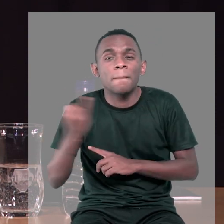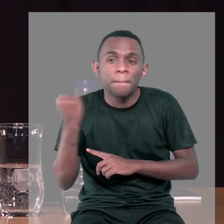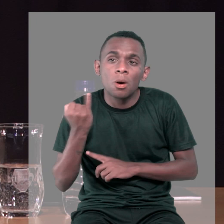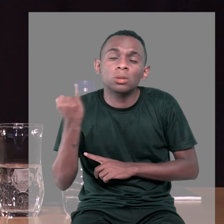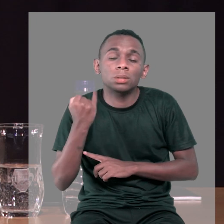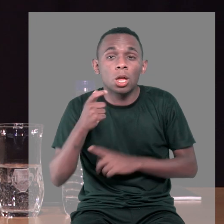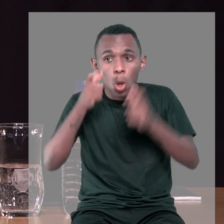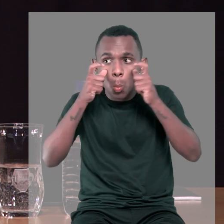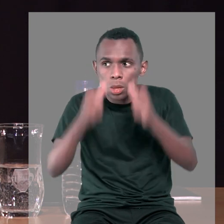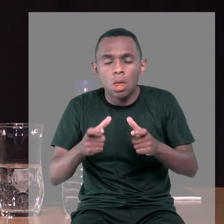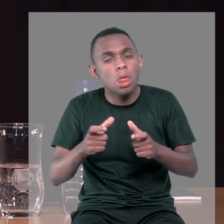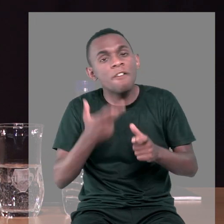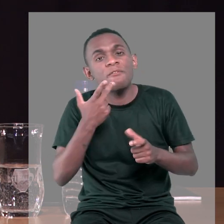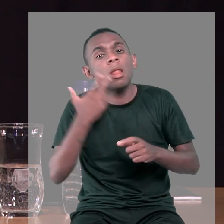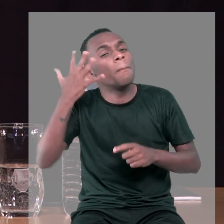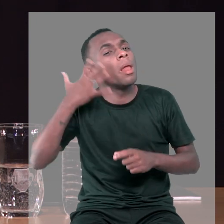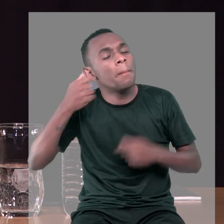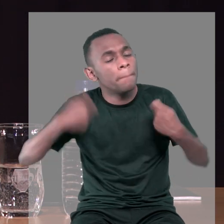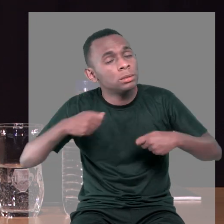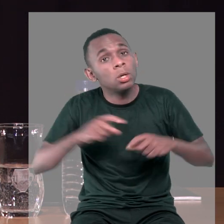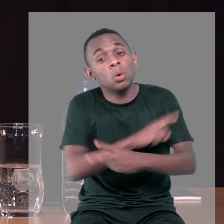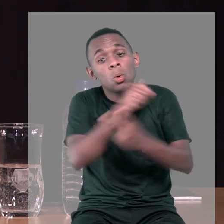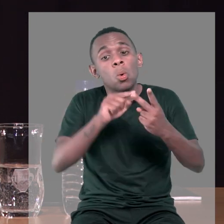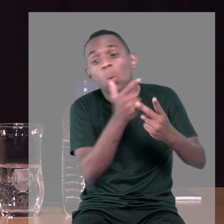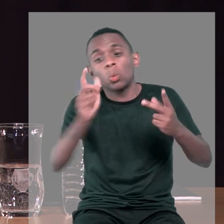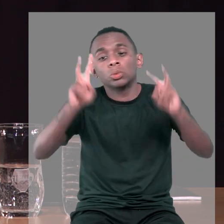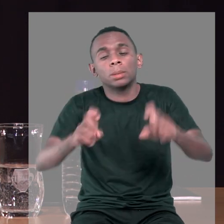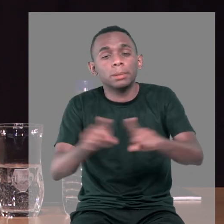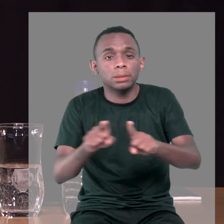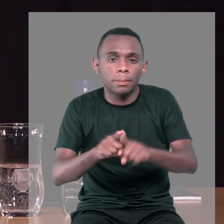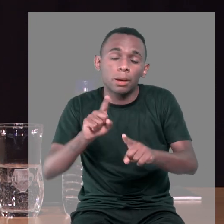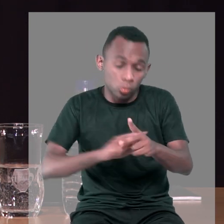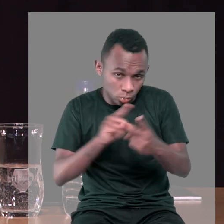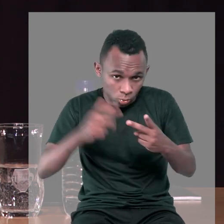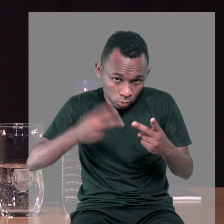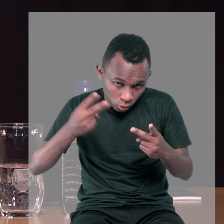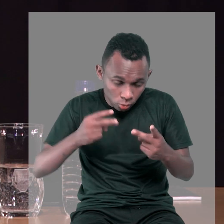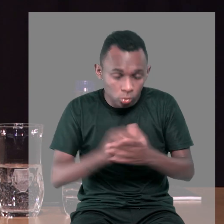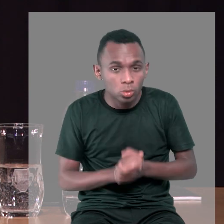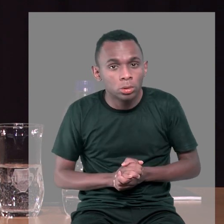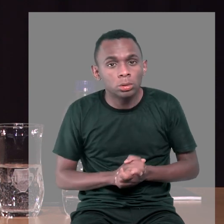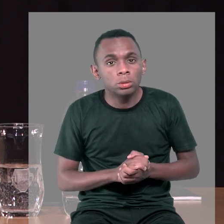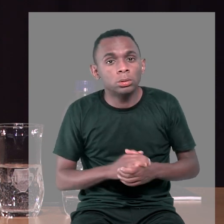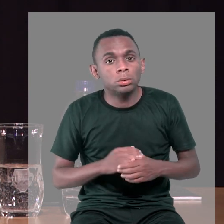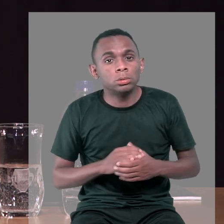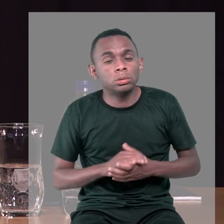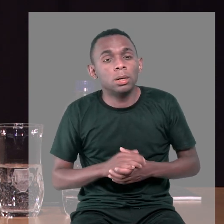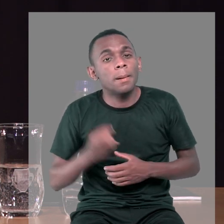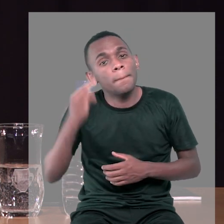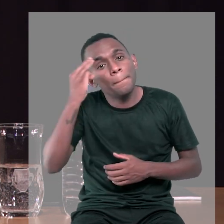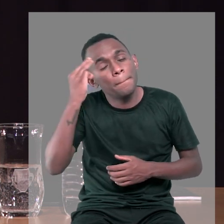Para Arendt, Eichmann, e ela diz isso no texto, vocês encontram isso no texto, não é? Para Arendt, Eichmann tinha